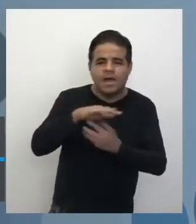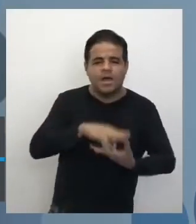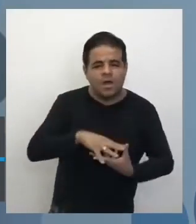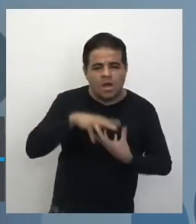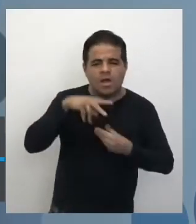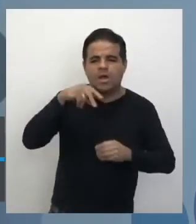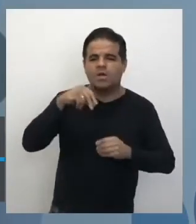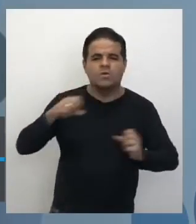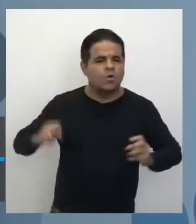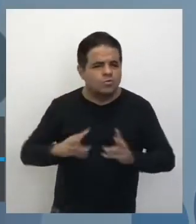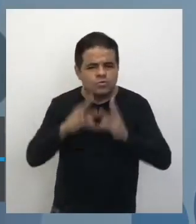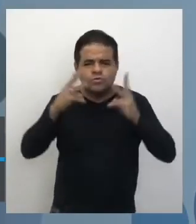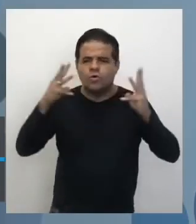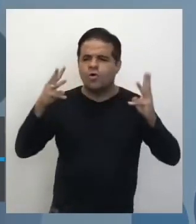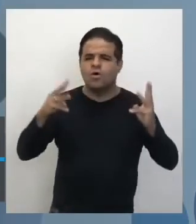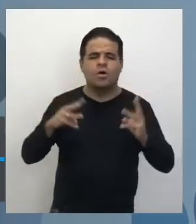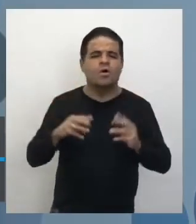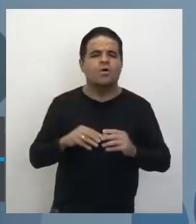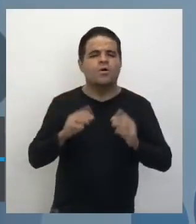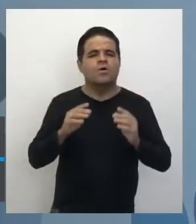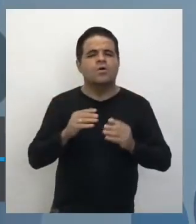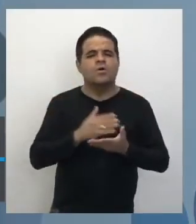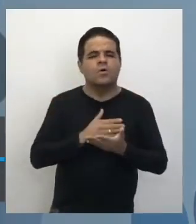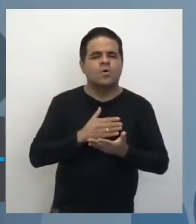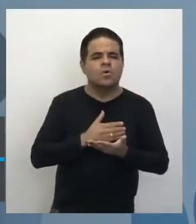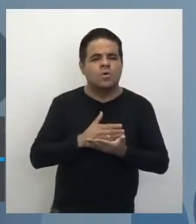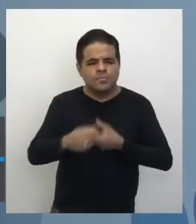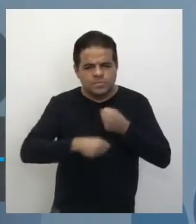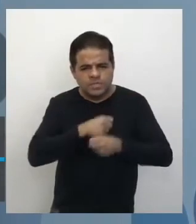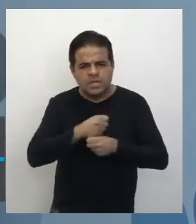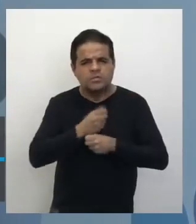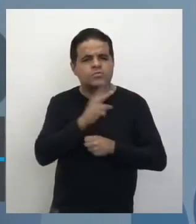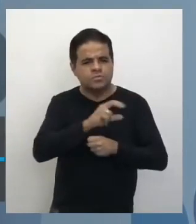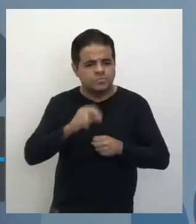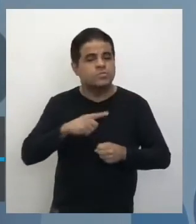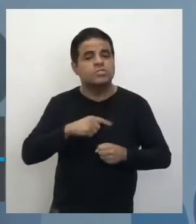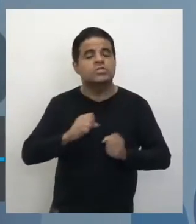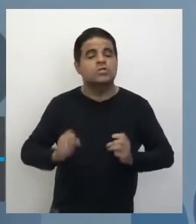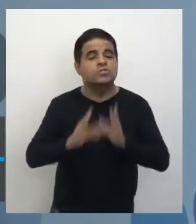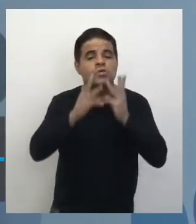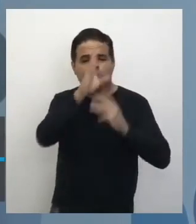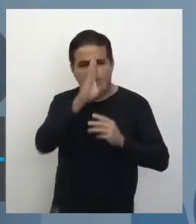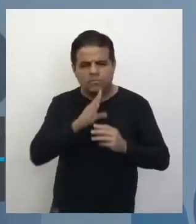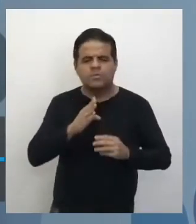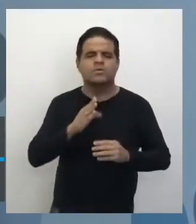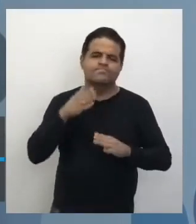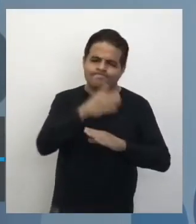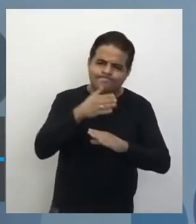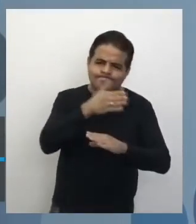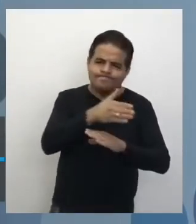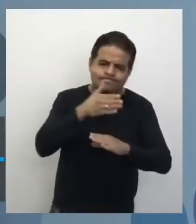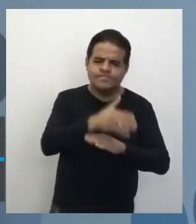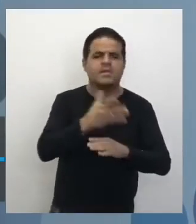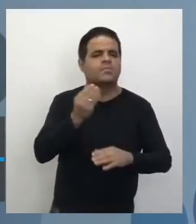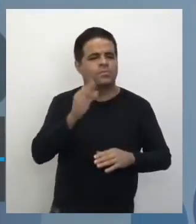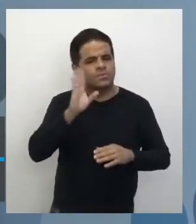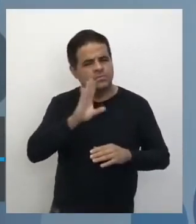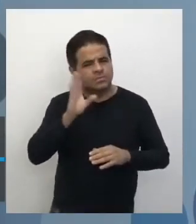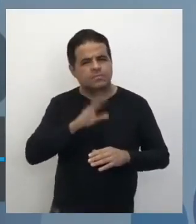os vários shows, que no final dos 90, começo dos anos 2000, tinha muito show lá gratuito. A gente ia muito lá, era muito